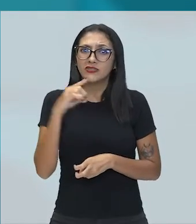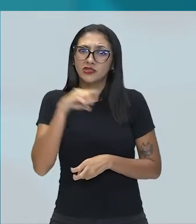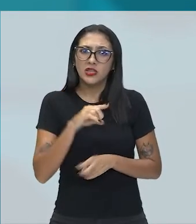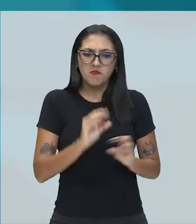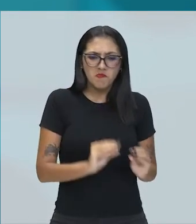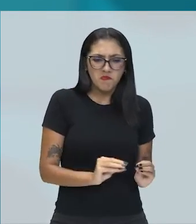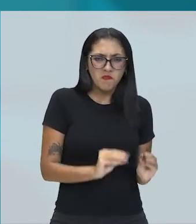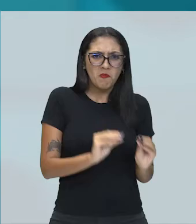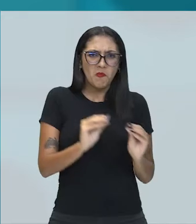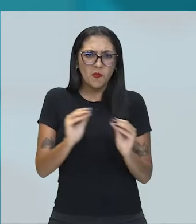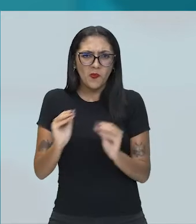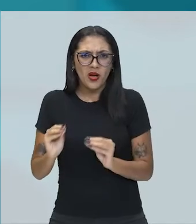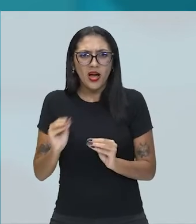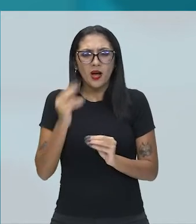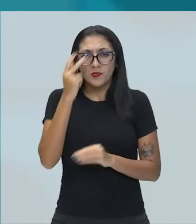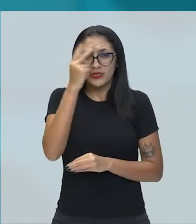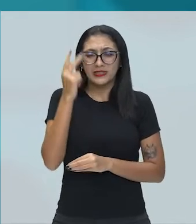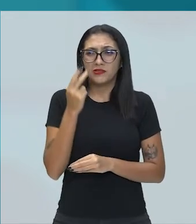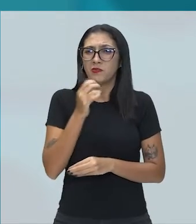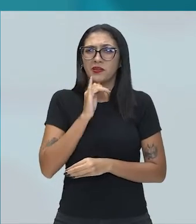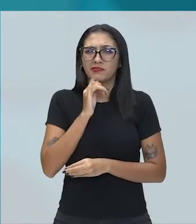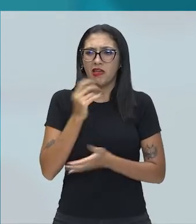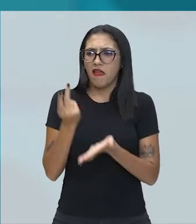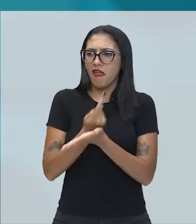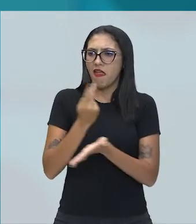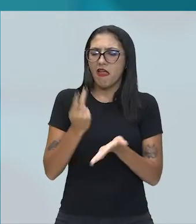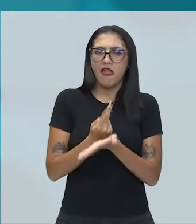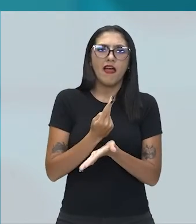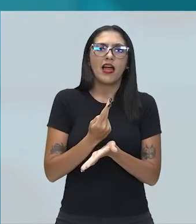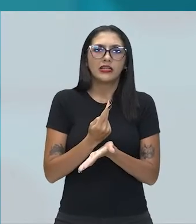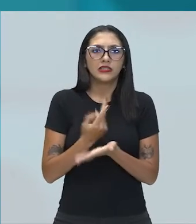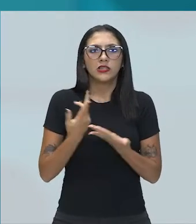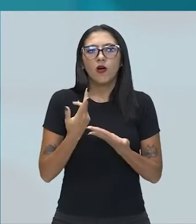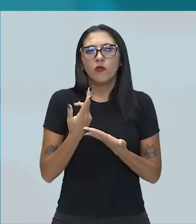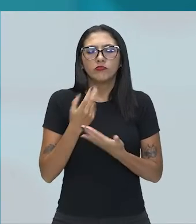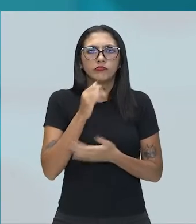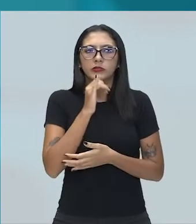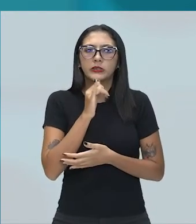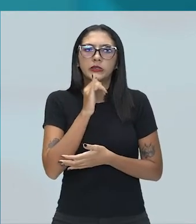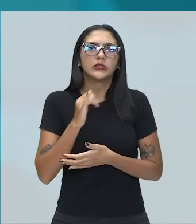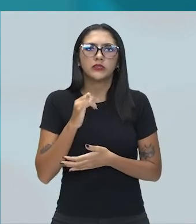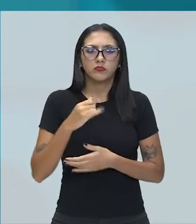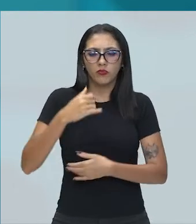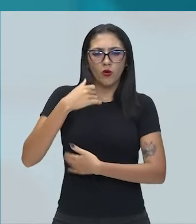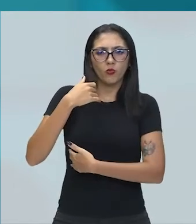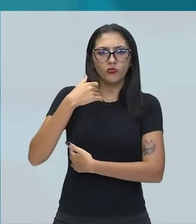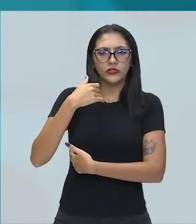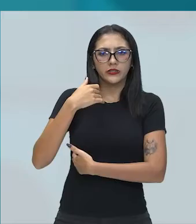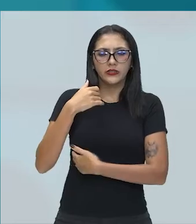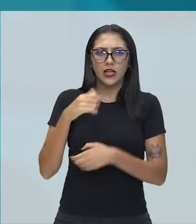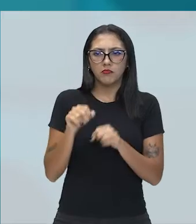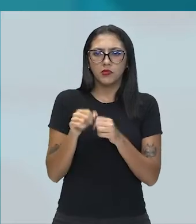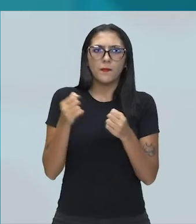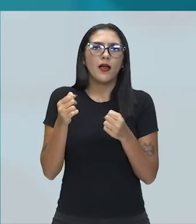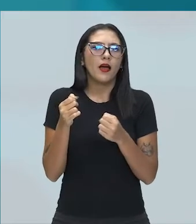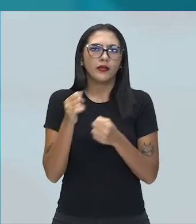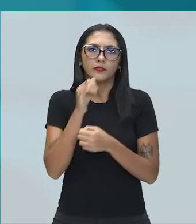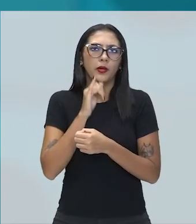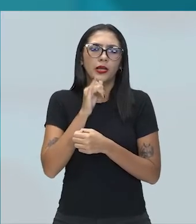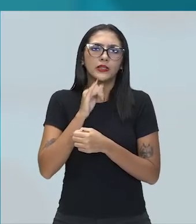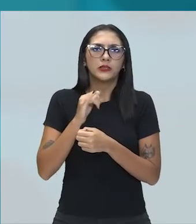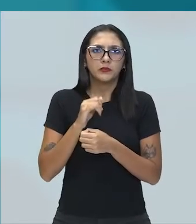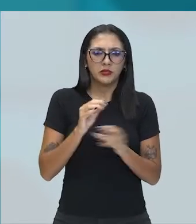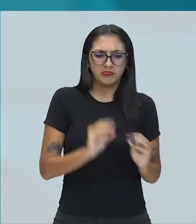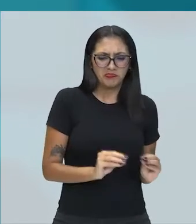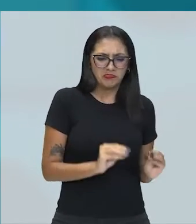local de uma maneira errada, imagina só que ela esteja ali com uma costela fraturada, e aí você move ela